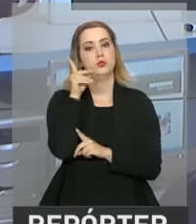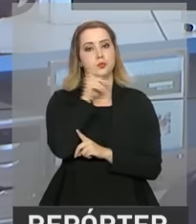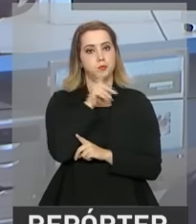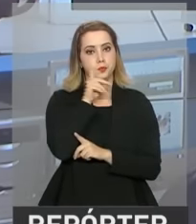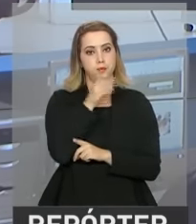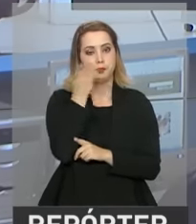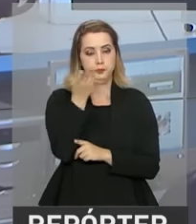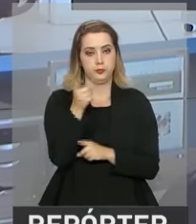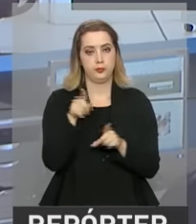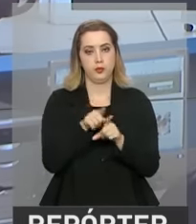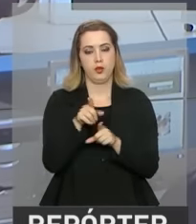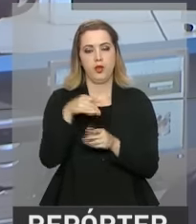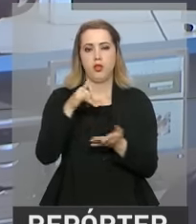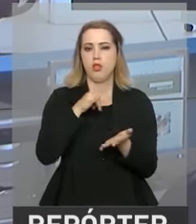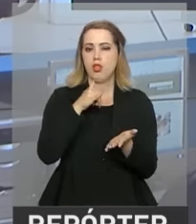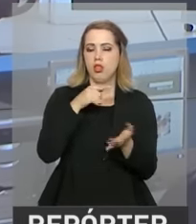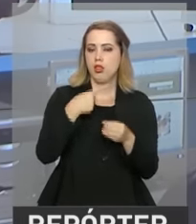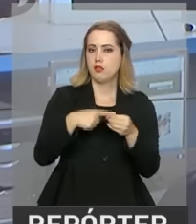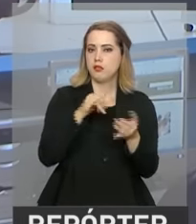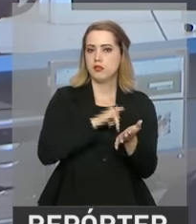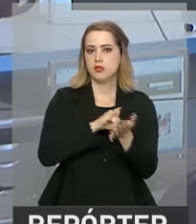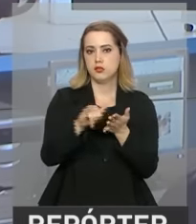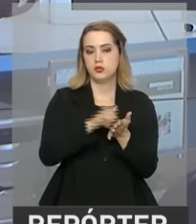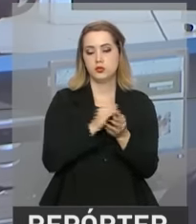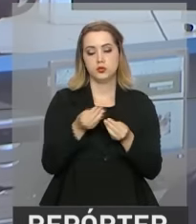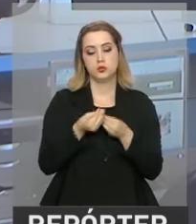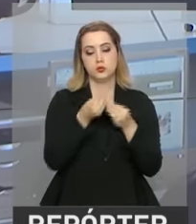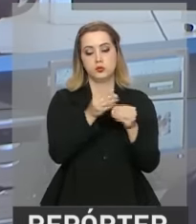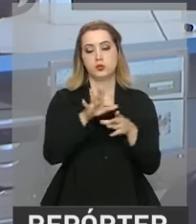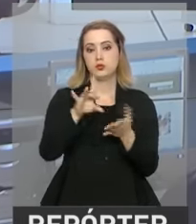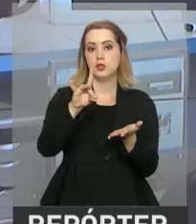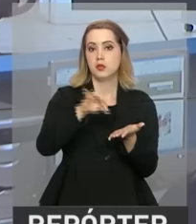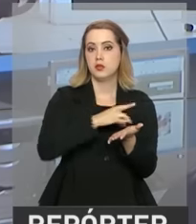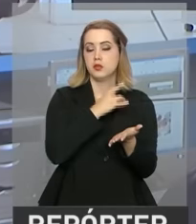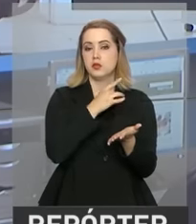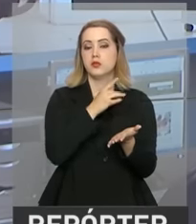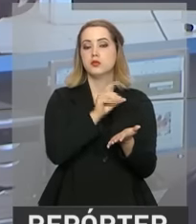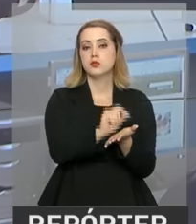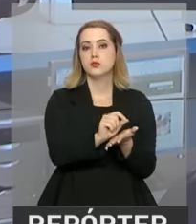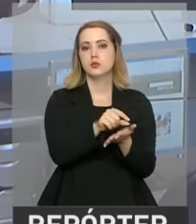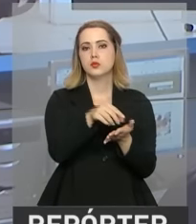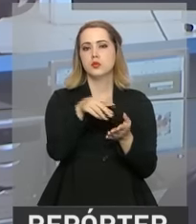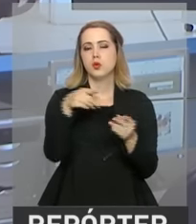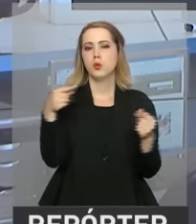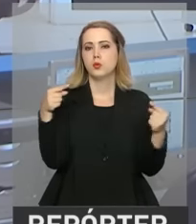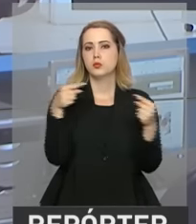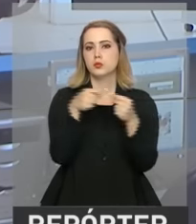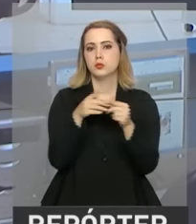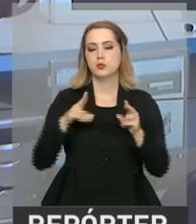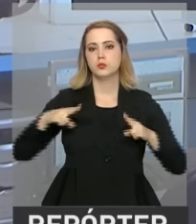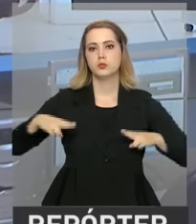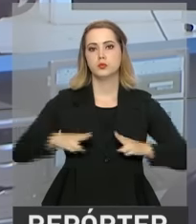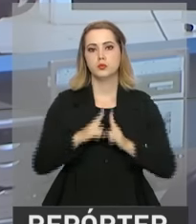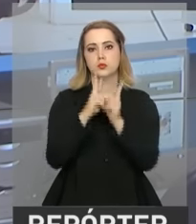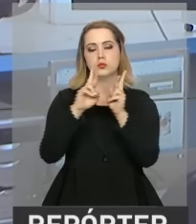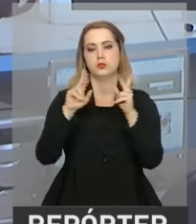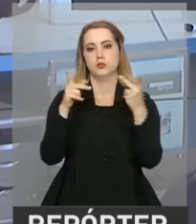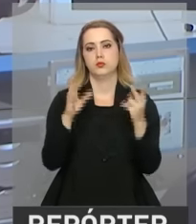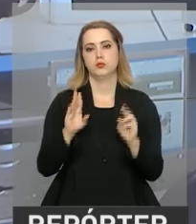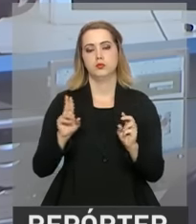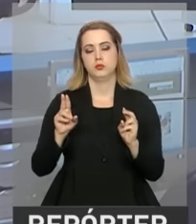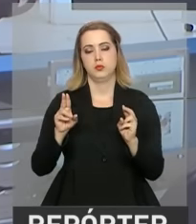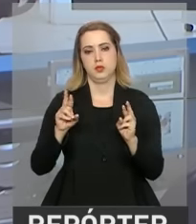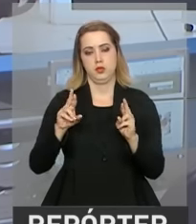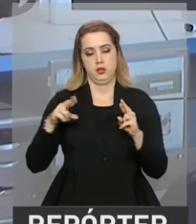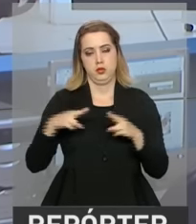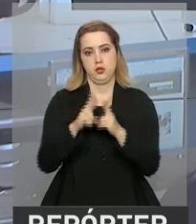foi marcado pela entrega ao secretário-geral das Nações Unidas, Ban Ki-moon, da ratificação do Acordo de Paris para a mudança do clima e por um encontro